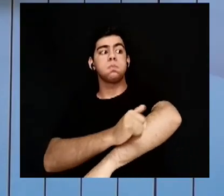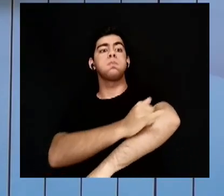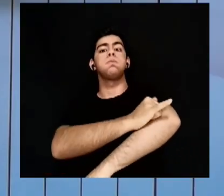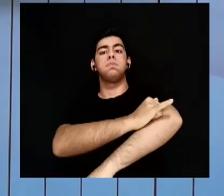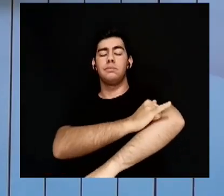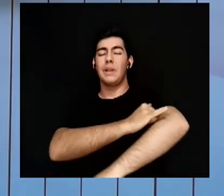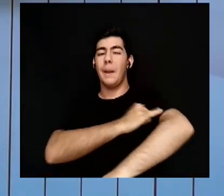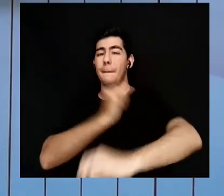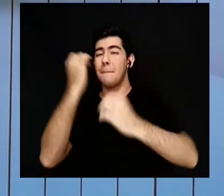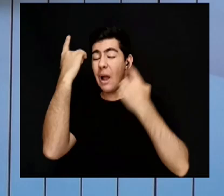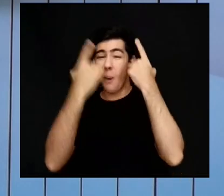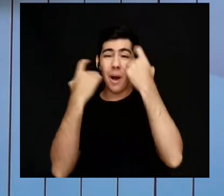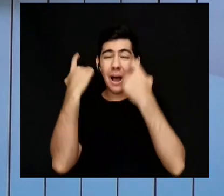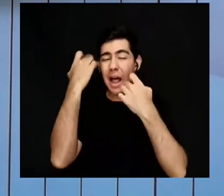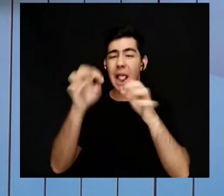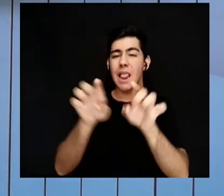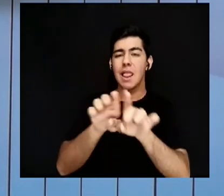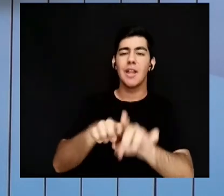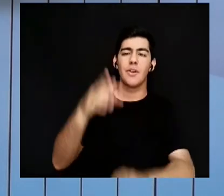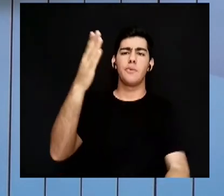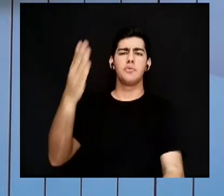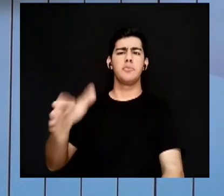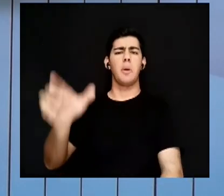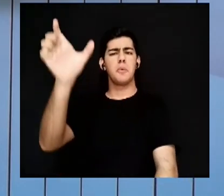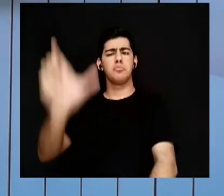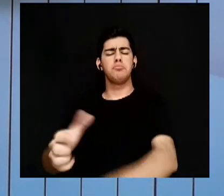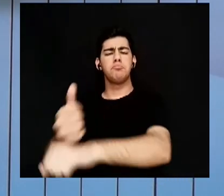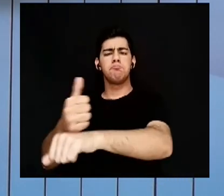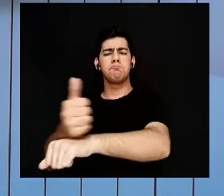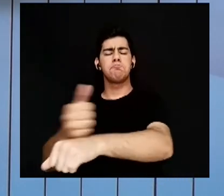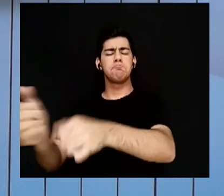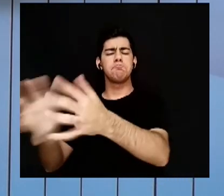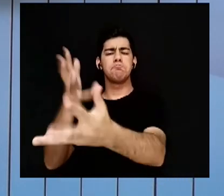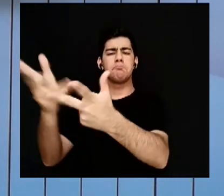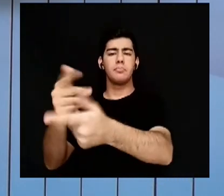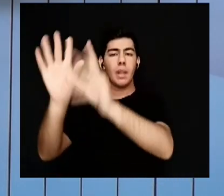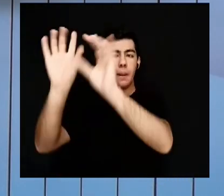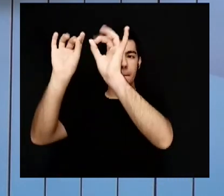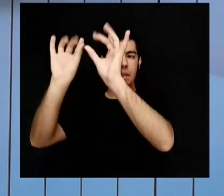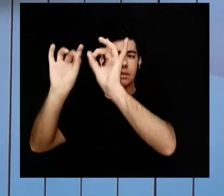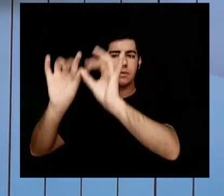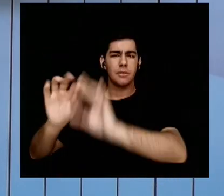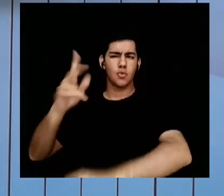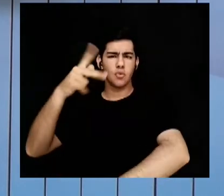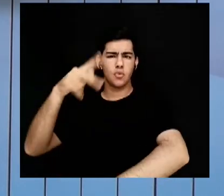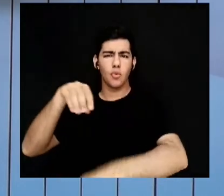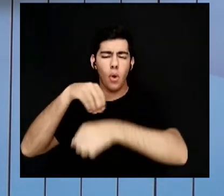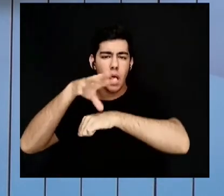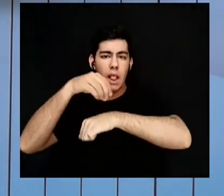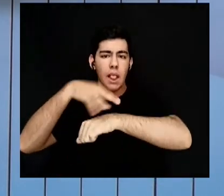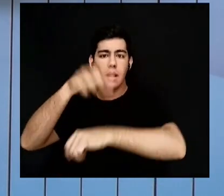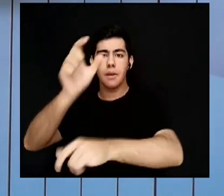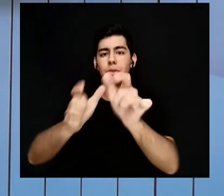como metabologista, endocrinologista, qual que é a sua fala para quem está passando por esse período nesse momento?